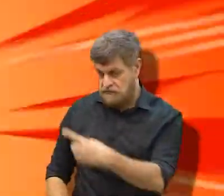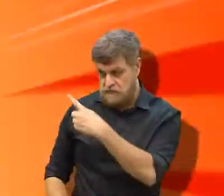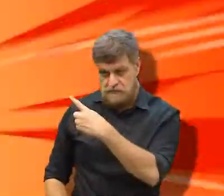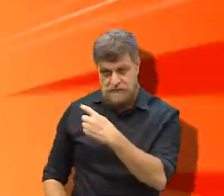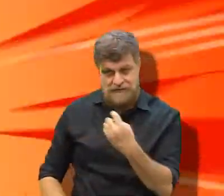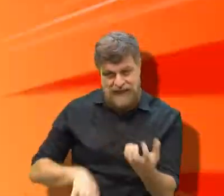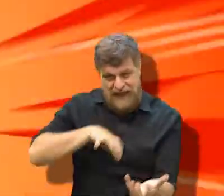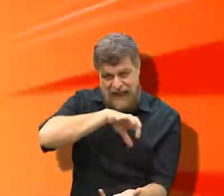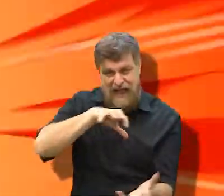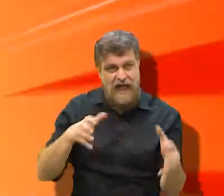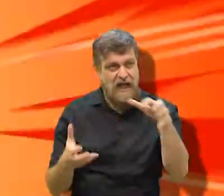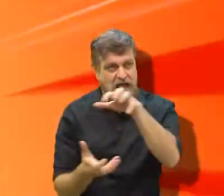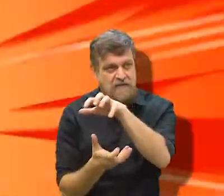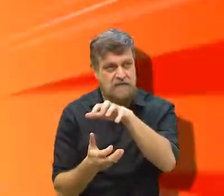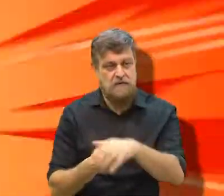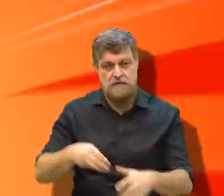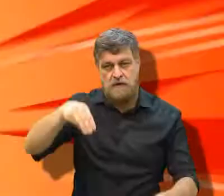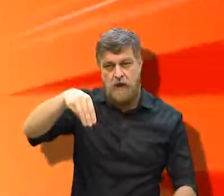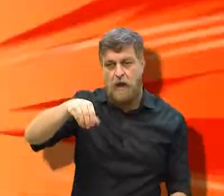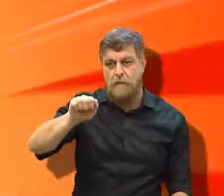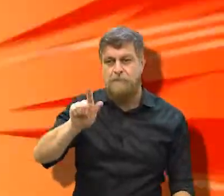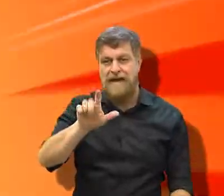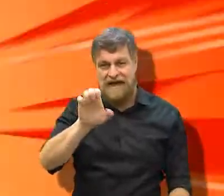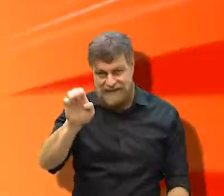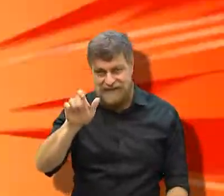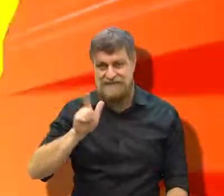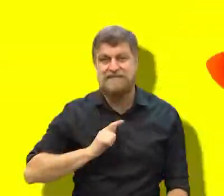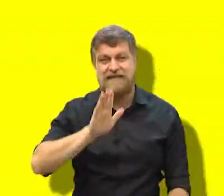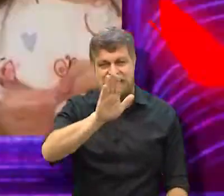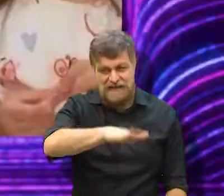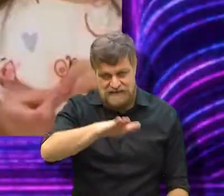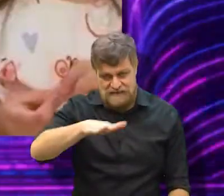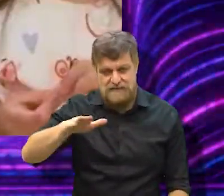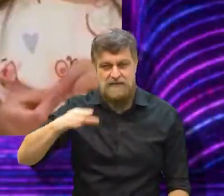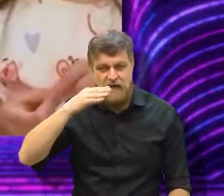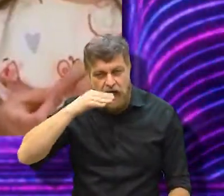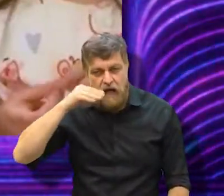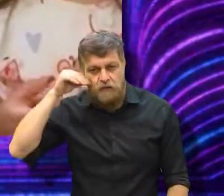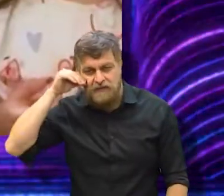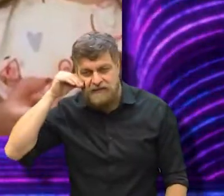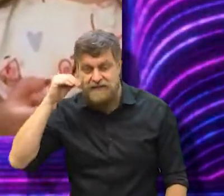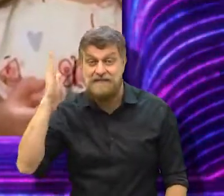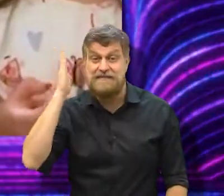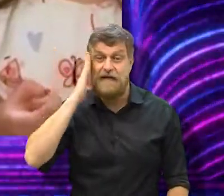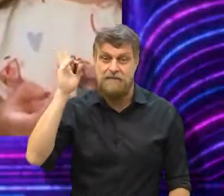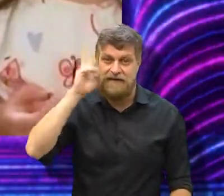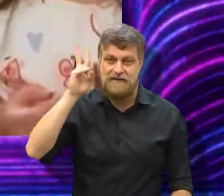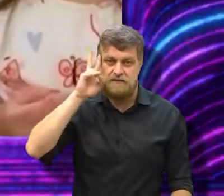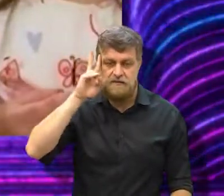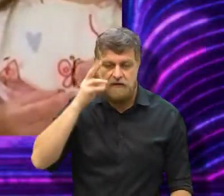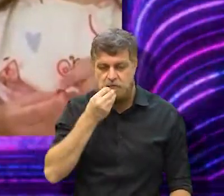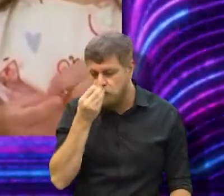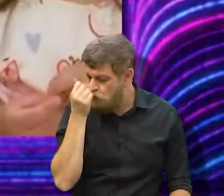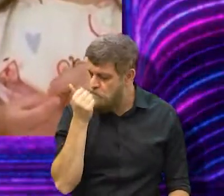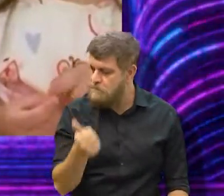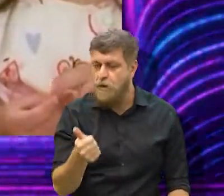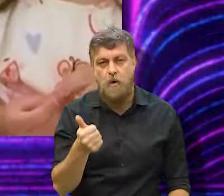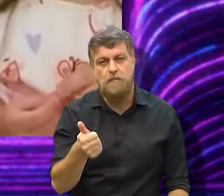parte da história, é interessante também as crianças, adolescentes, saber dessa história. Muito